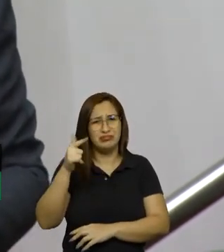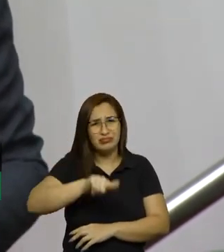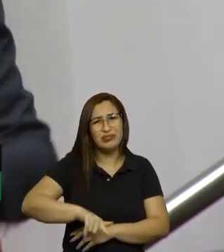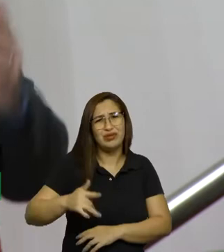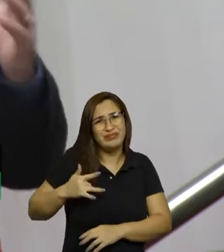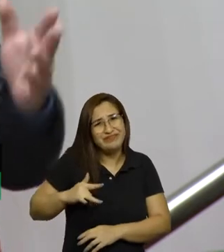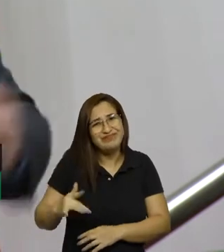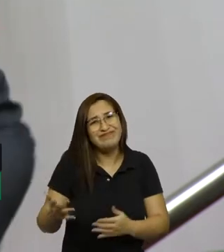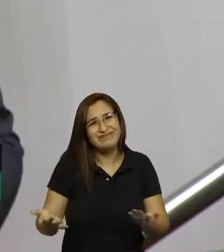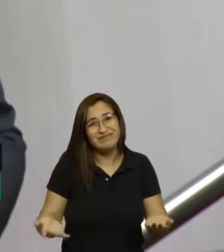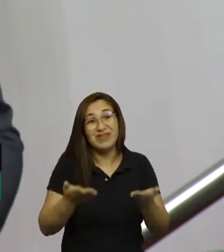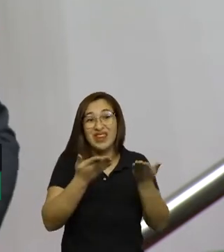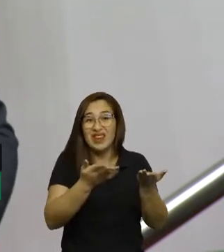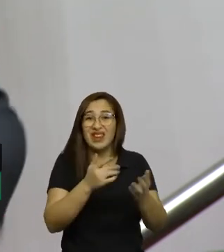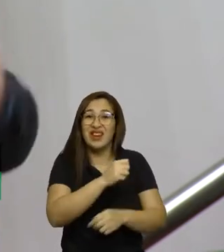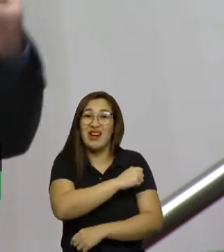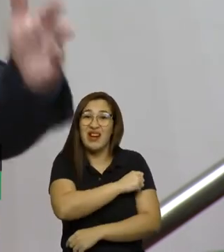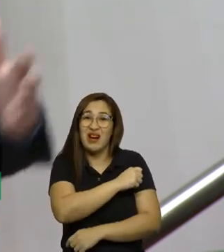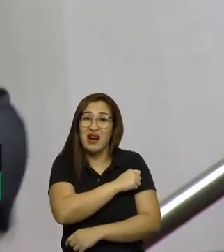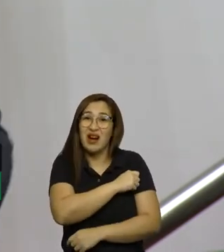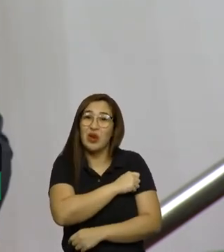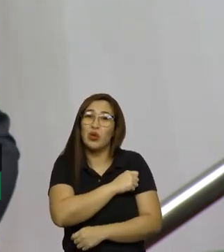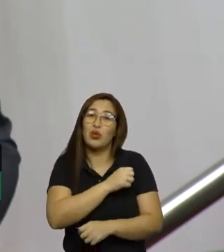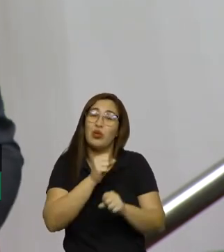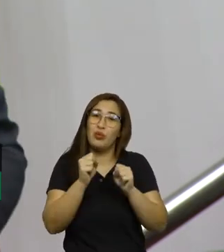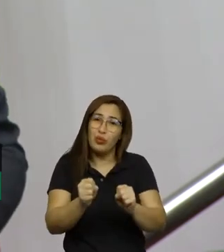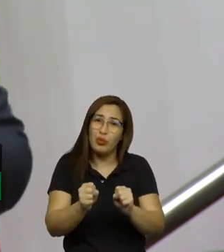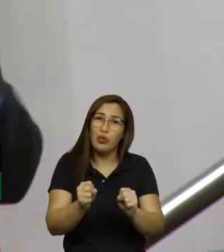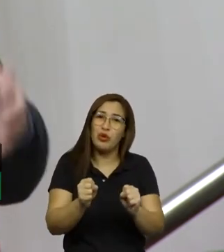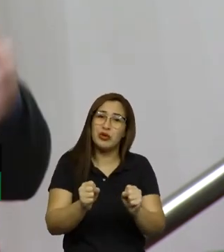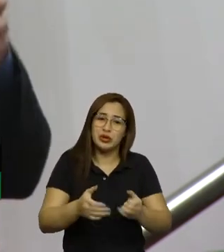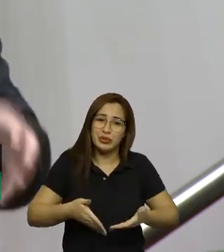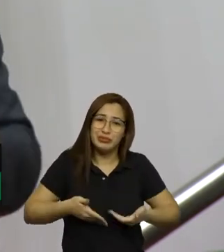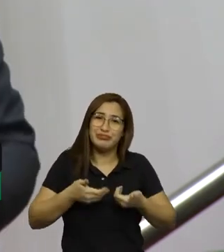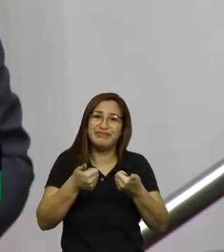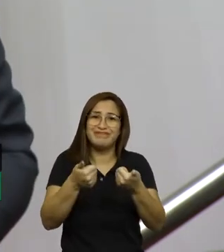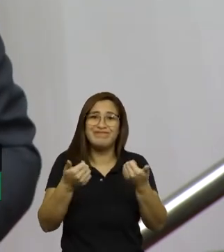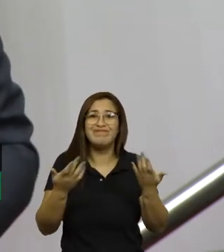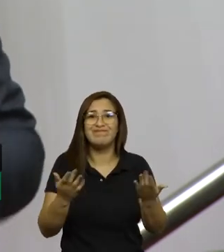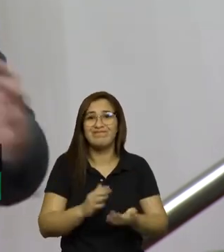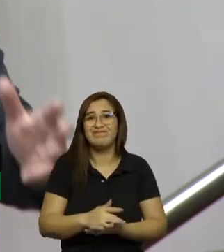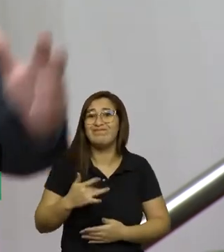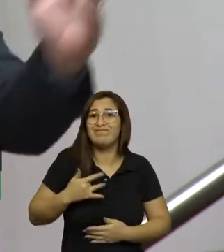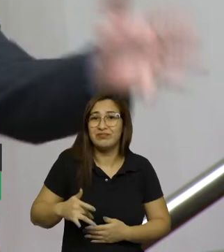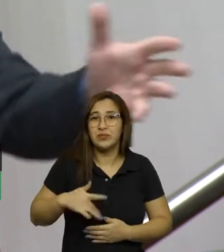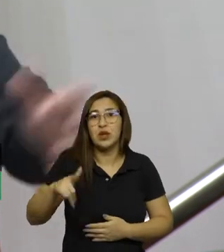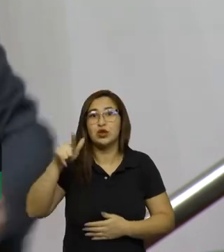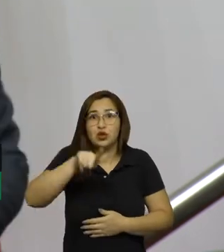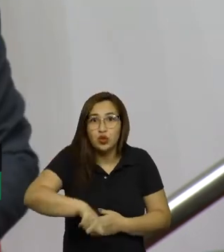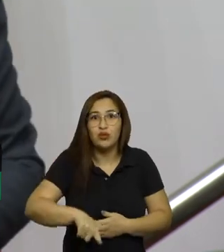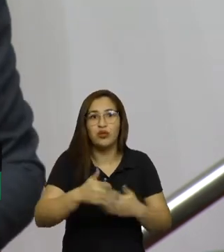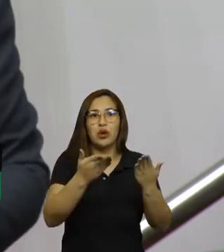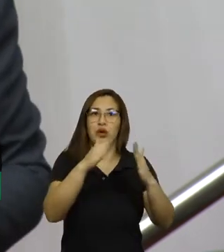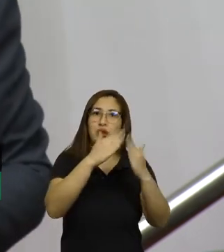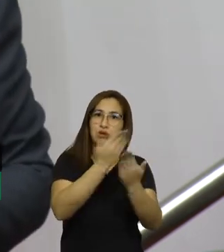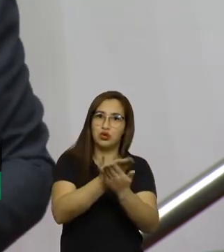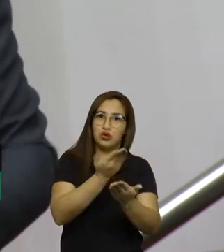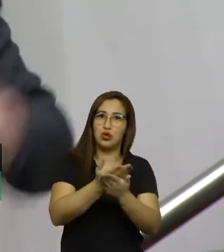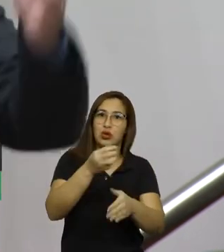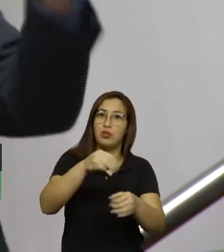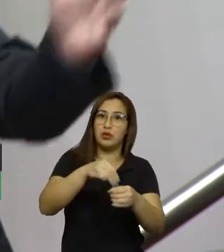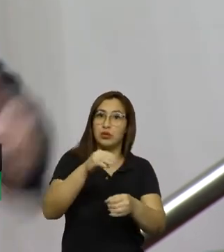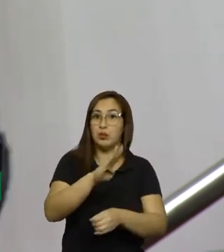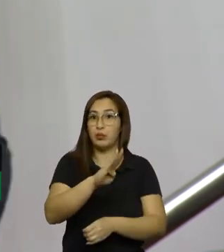esse aluno esteja se recuperando, esteja fora de risco, né? Mas é lamentável que, mais uma vez, essa escola, lá no município de